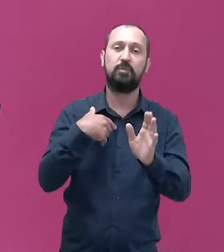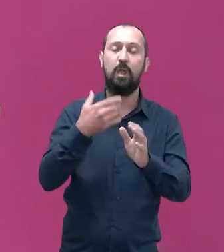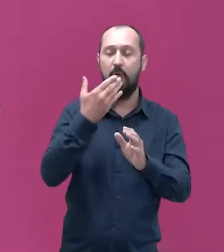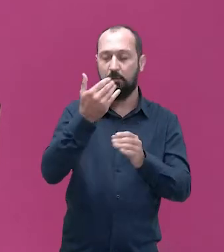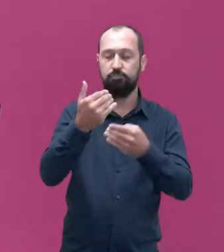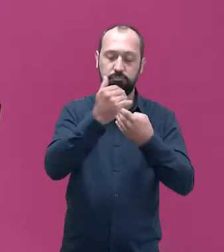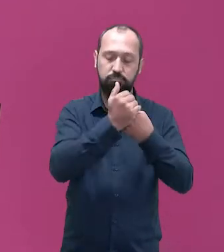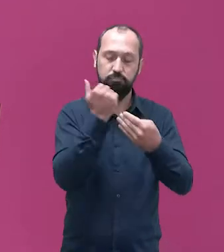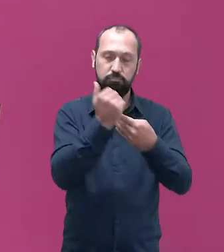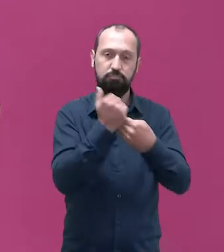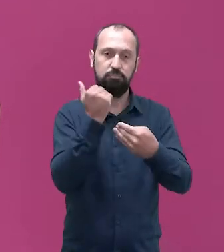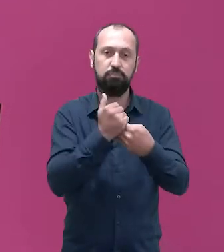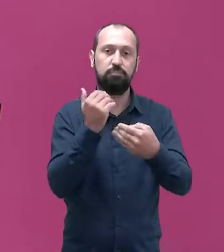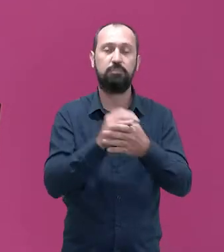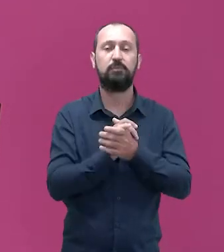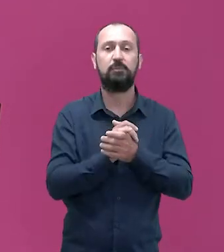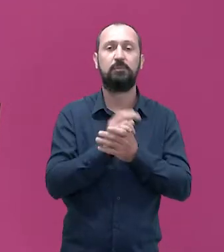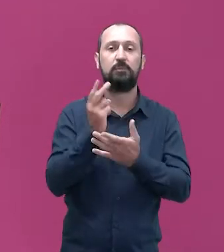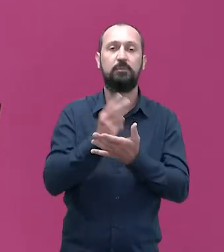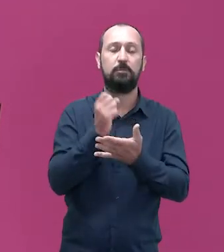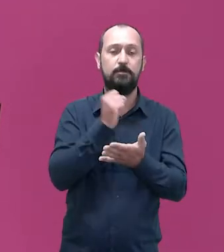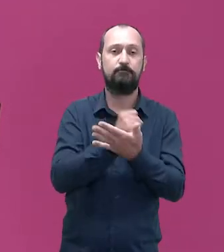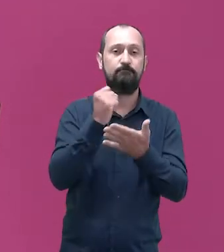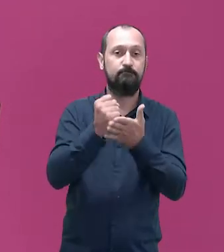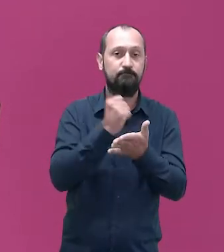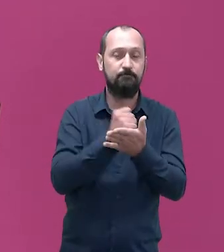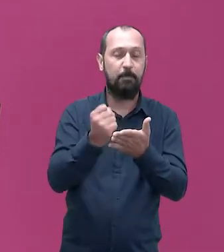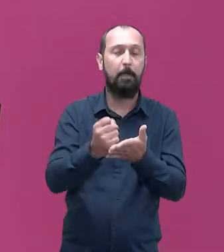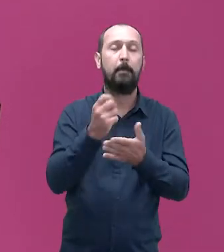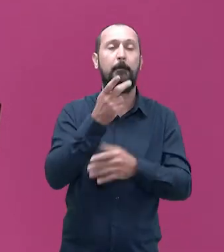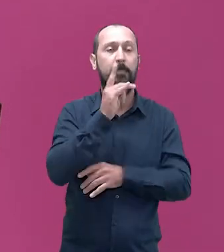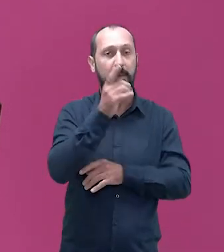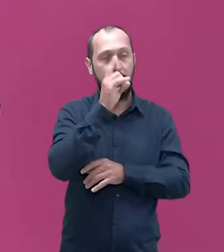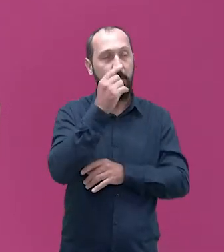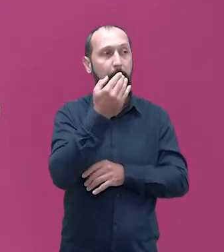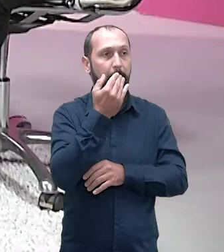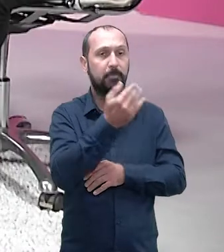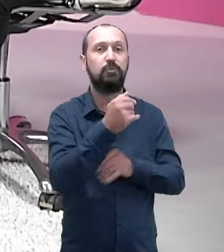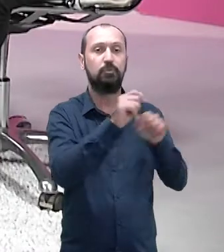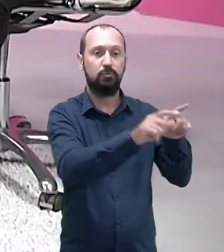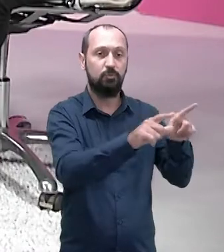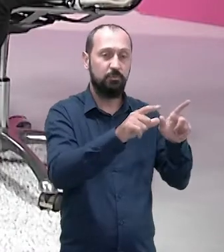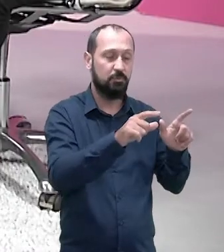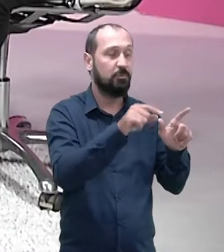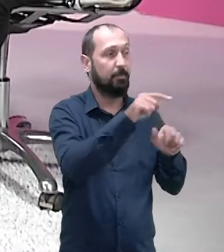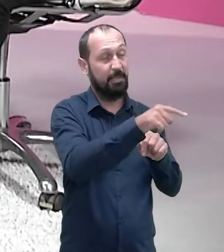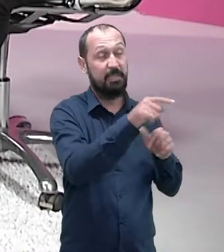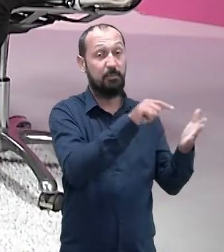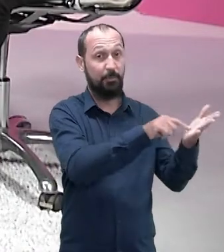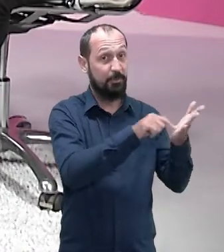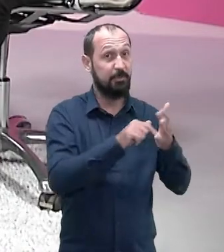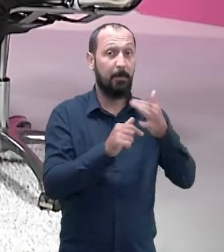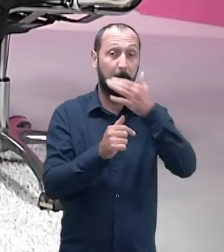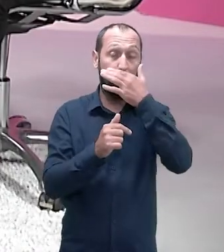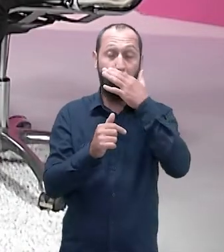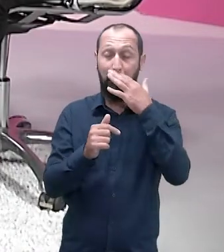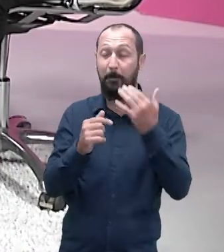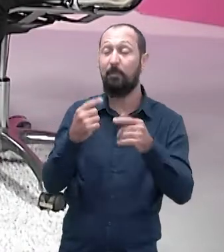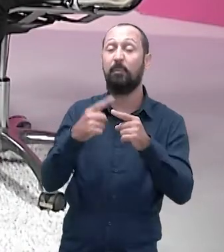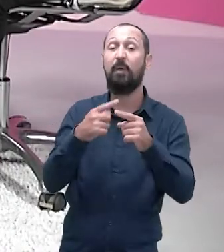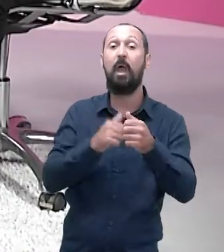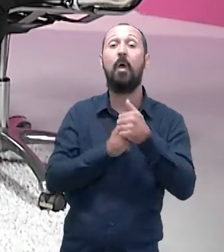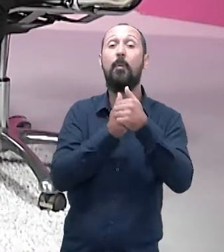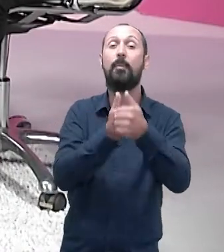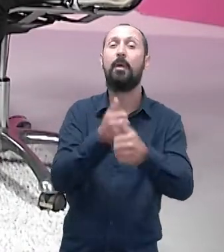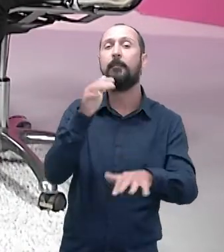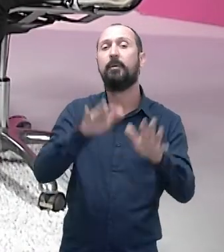levamos, buscamos orientação, né, toda essa documentação os pais podem estar pedindo para os tios da van, né,